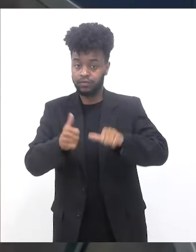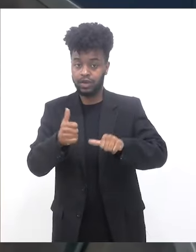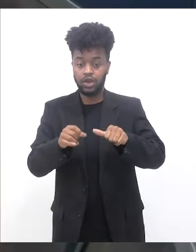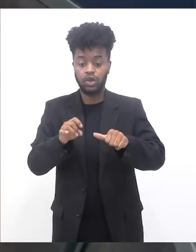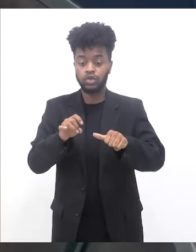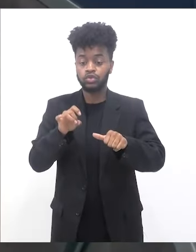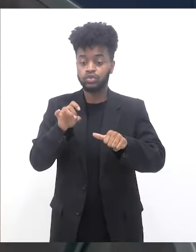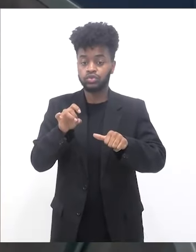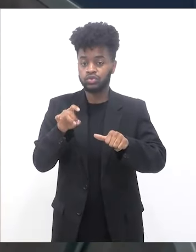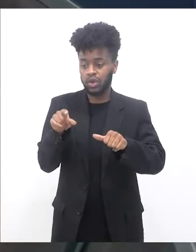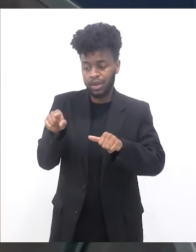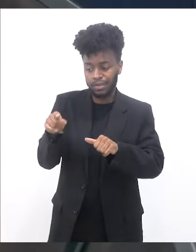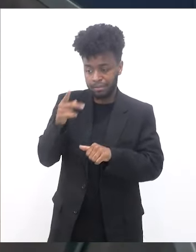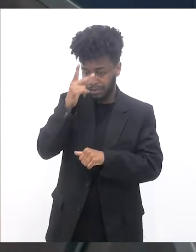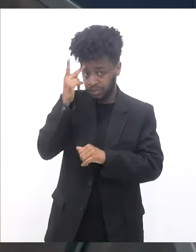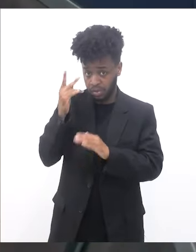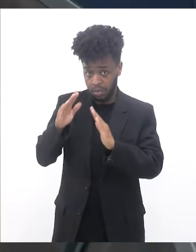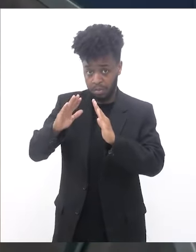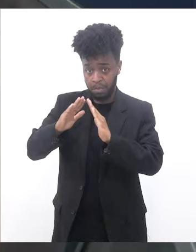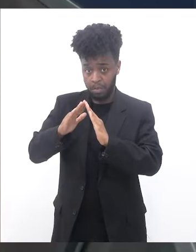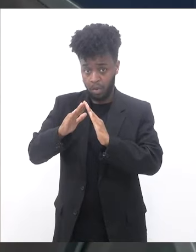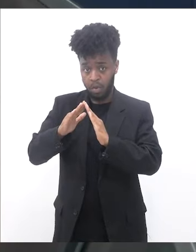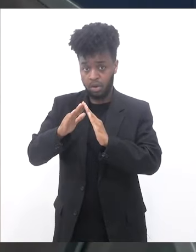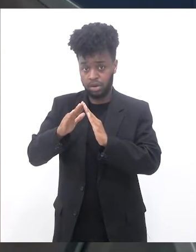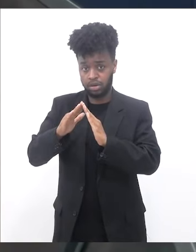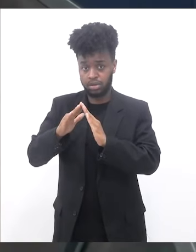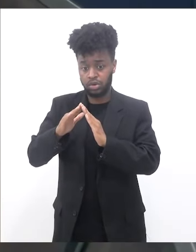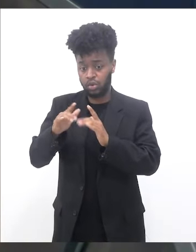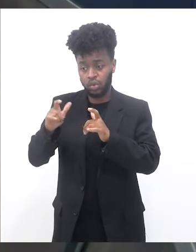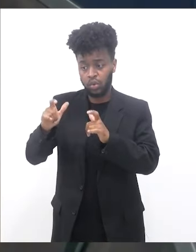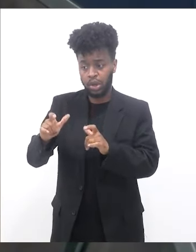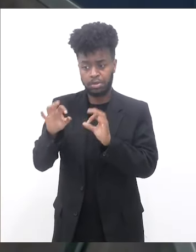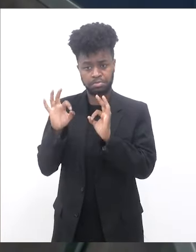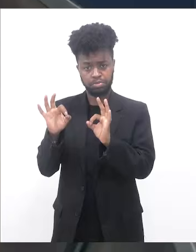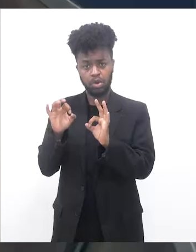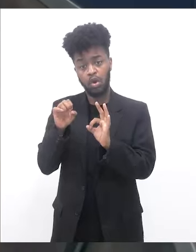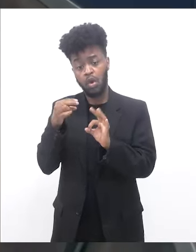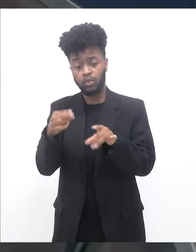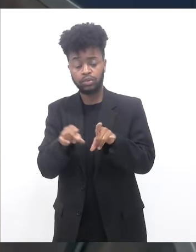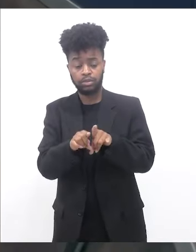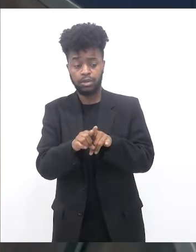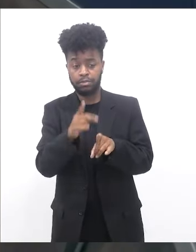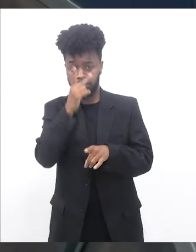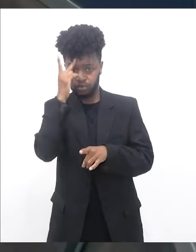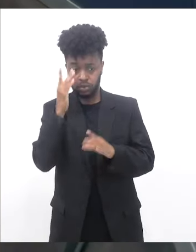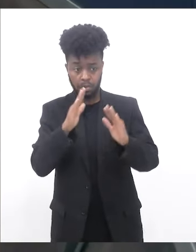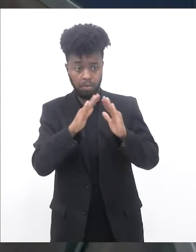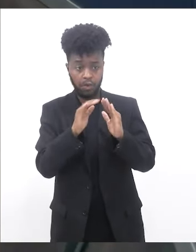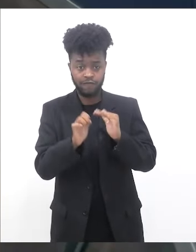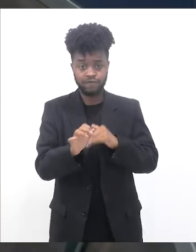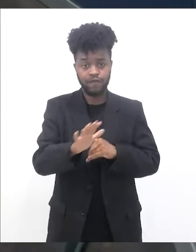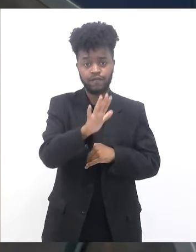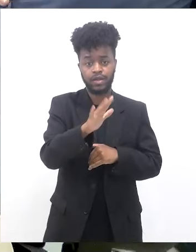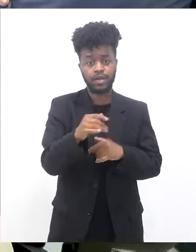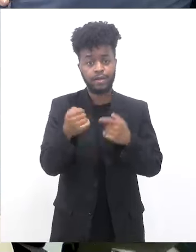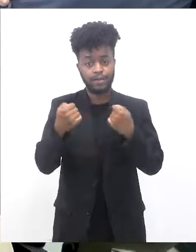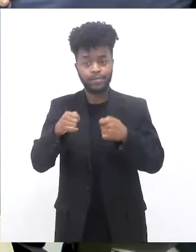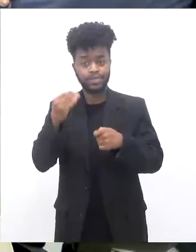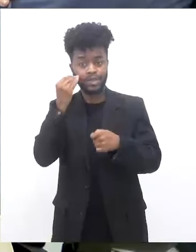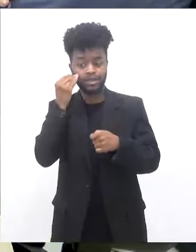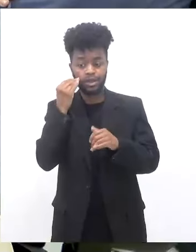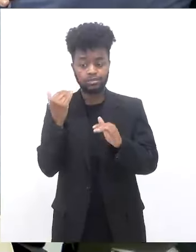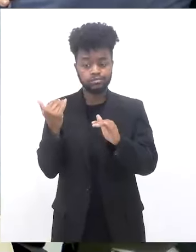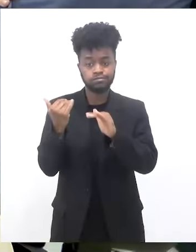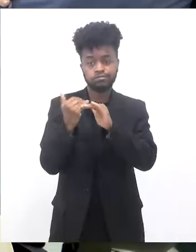não só a pessoa que mora no asfalto, mas também a pessoa que mora na comunidade. Então, você tentar